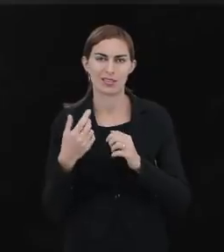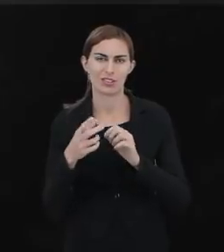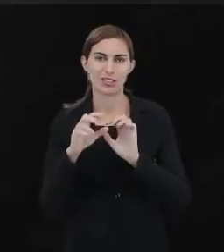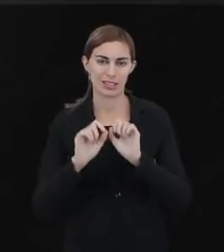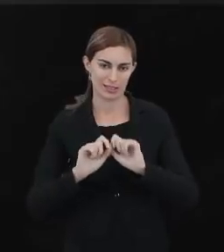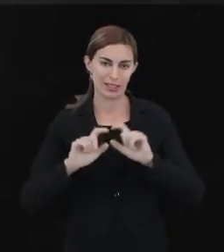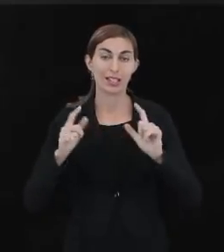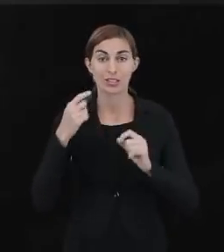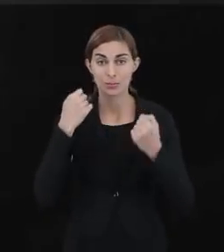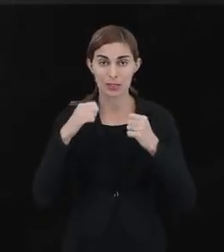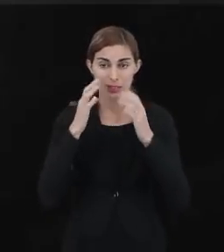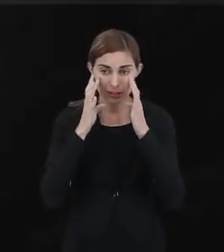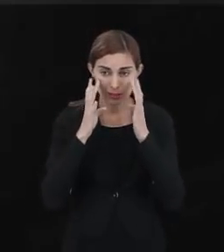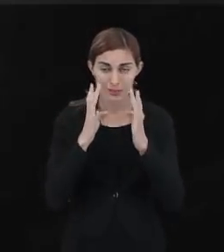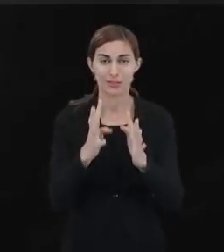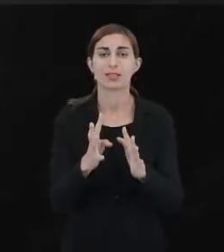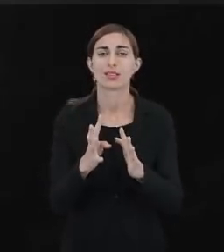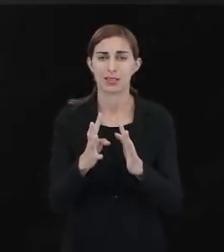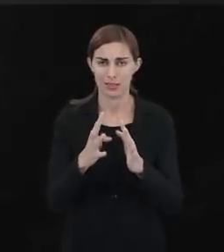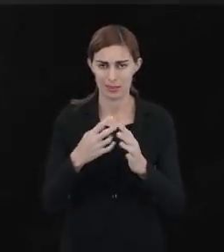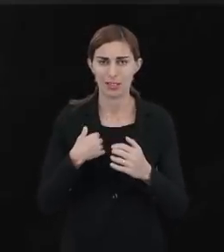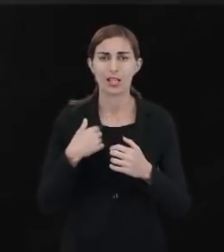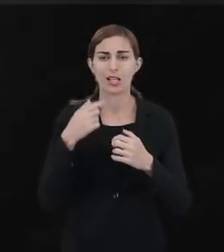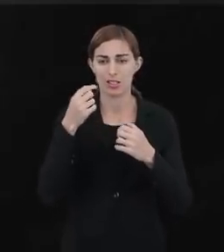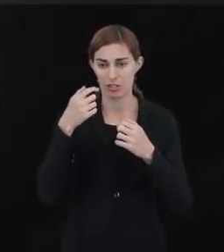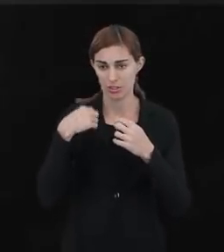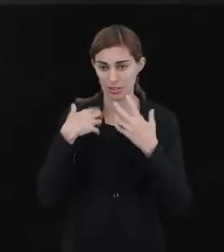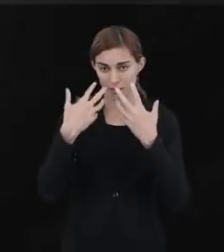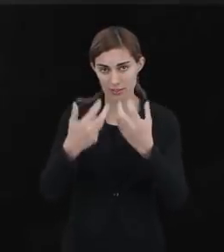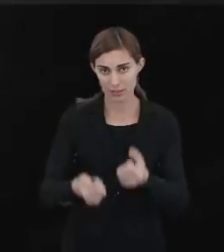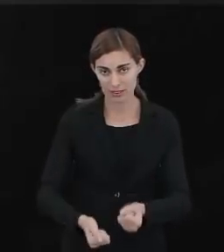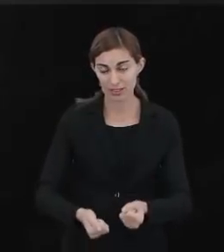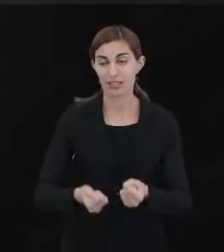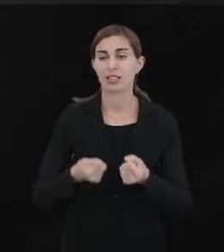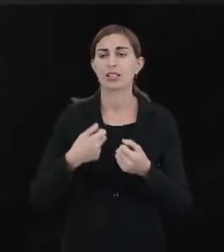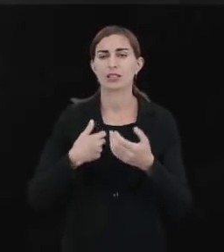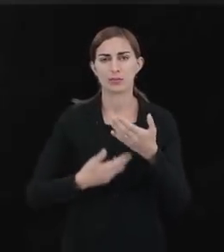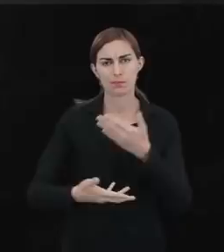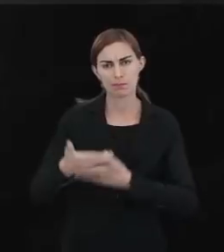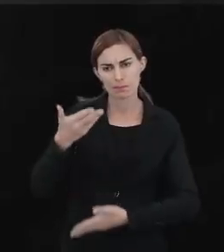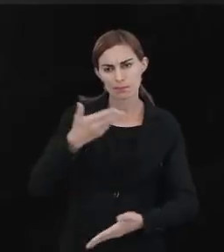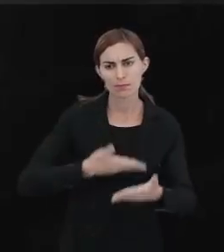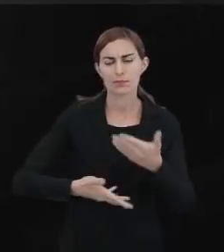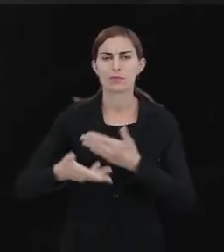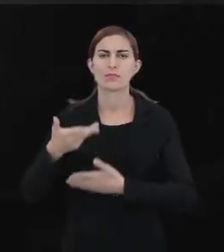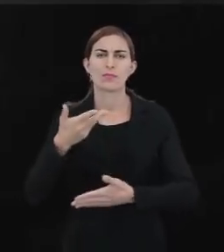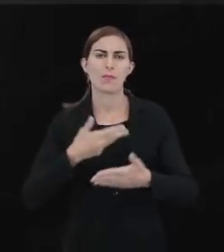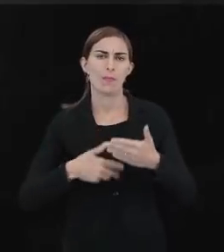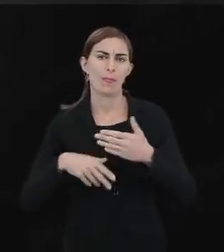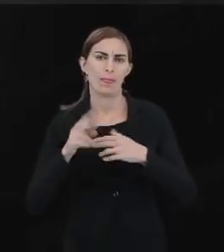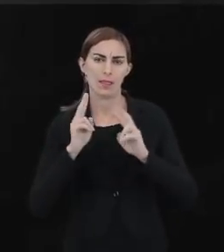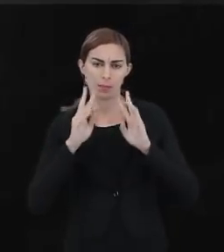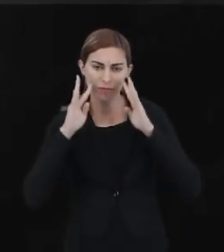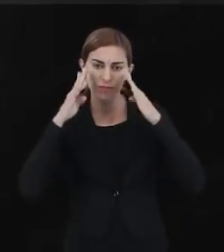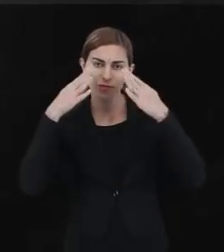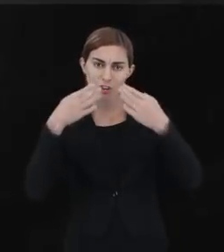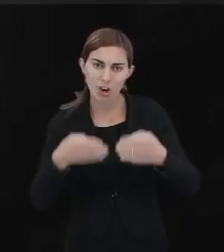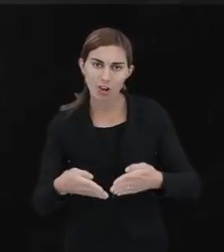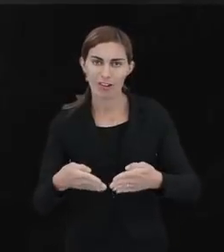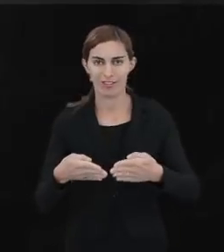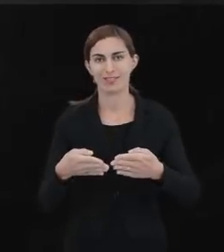muito atrelada a gerenciar pessoas a gerenciar servidores ele está muito voltada para o foco